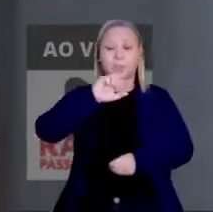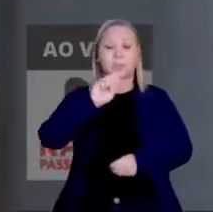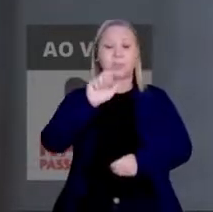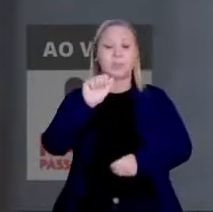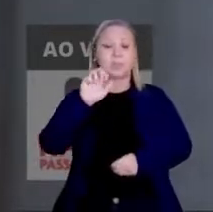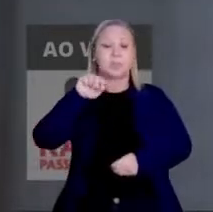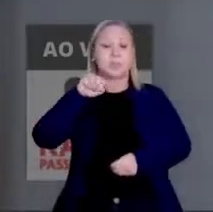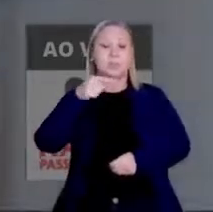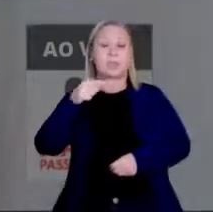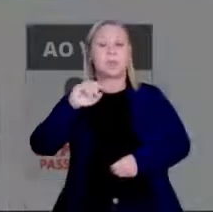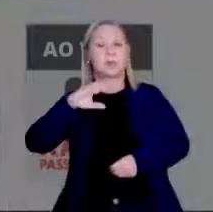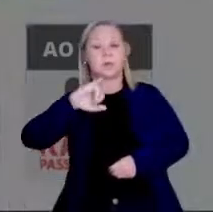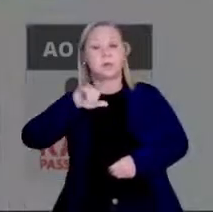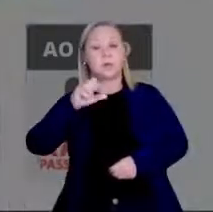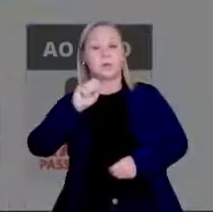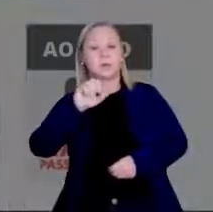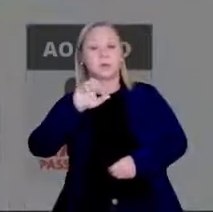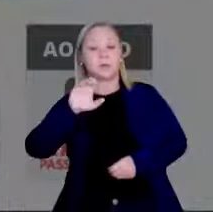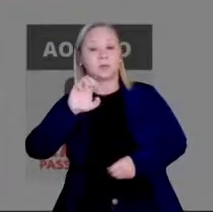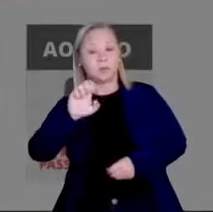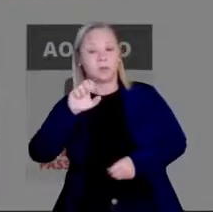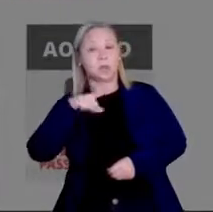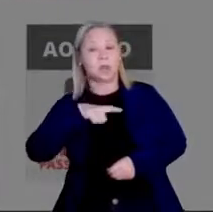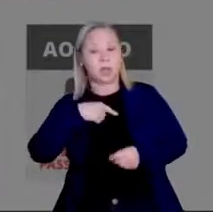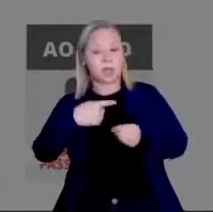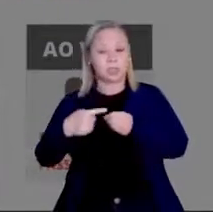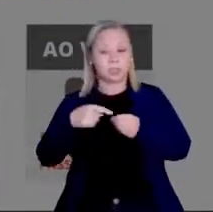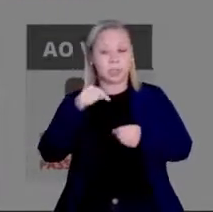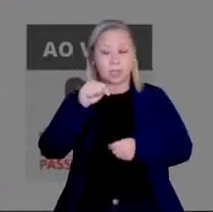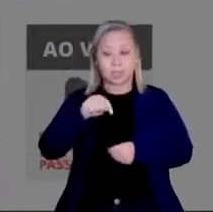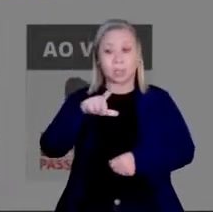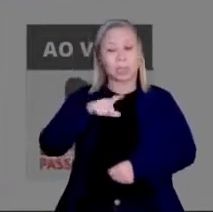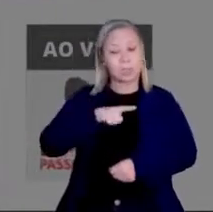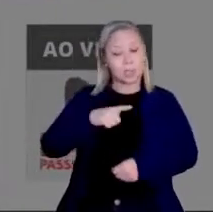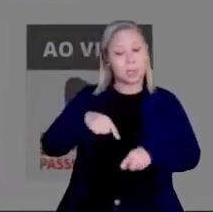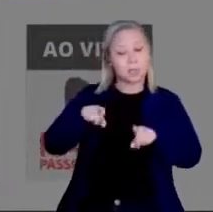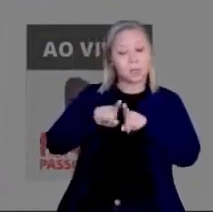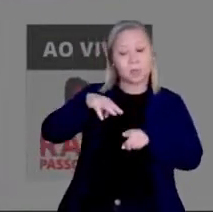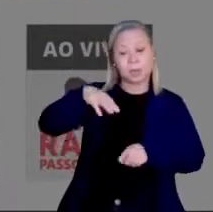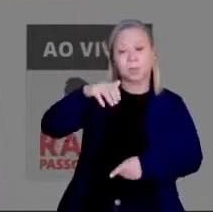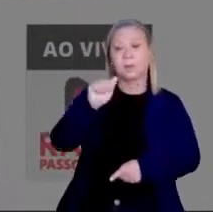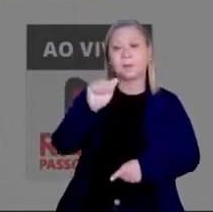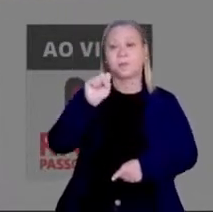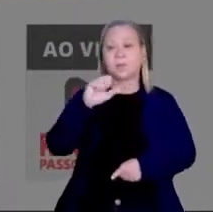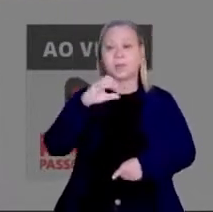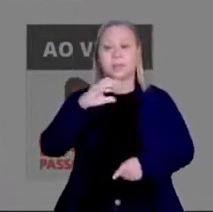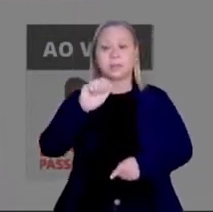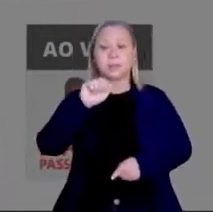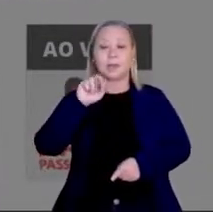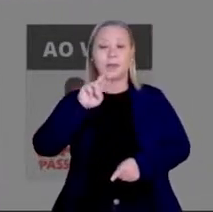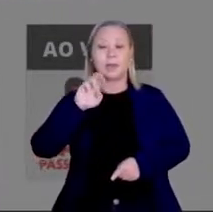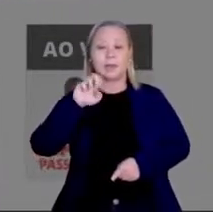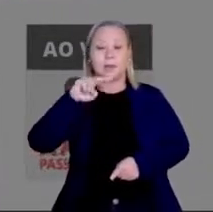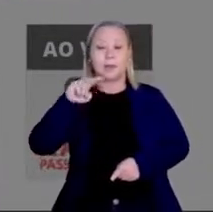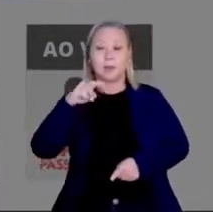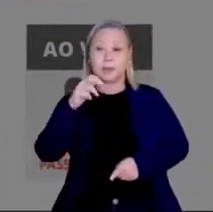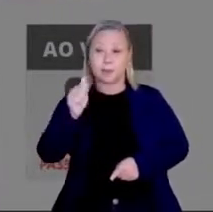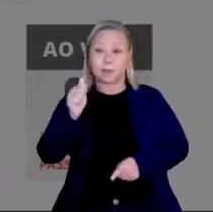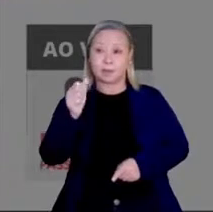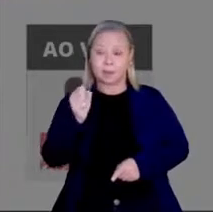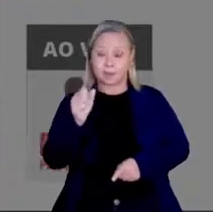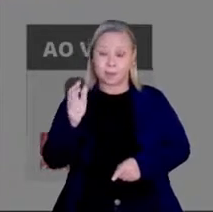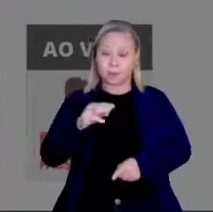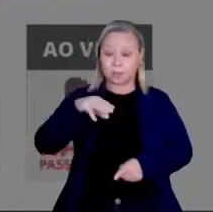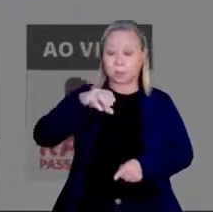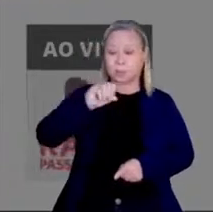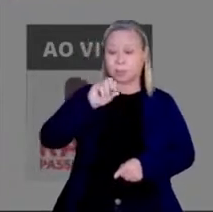Não há nenhuma necessidade de você vender um patrimônio que foi construído pelo povo brasileiro com o dinheiro do povo